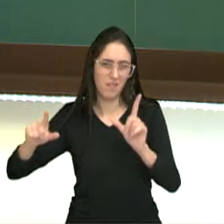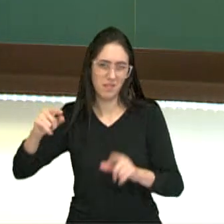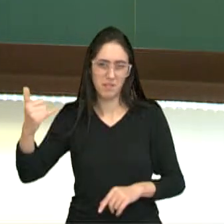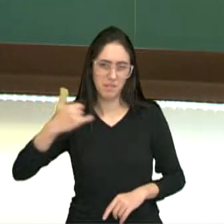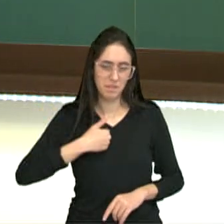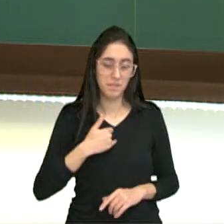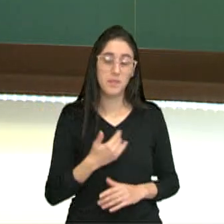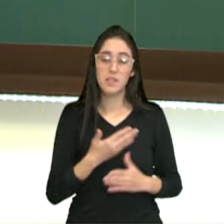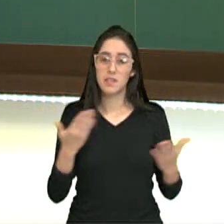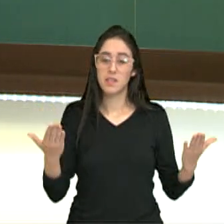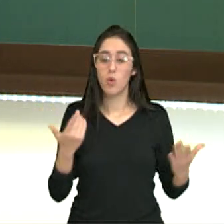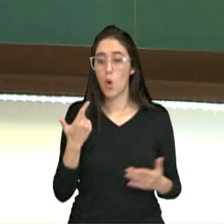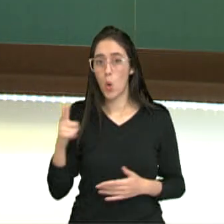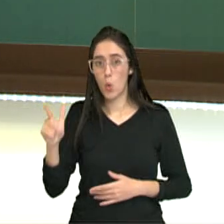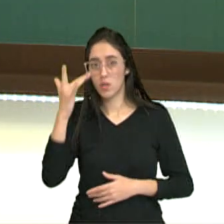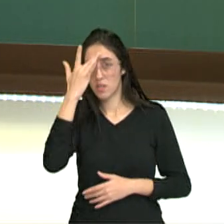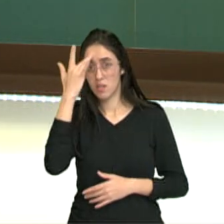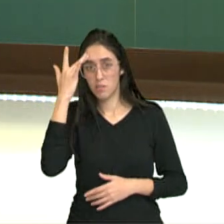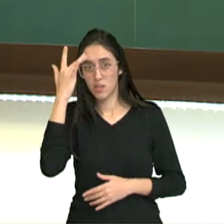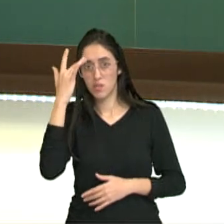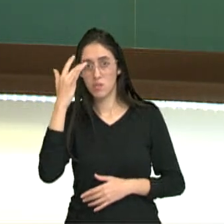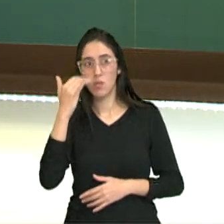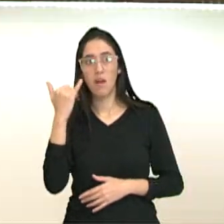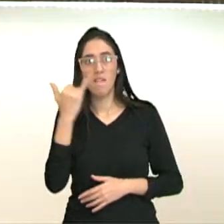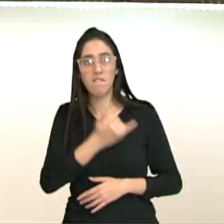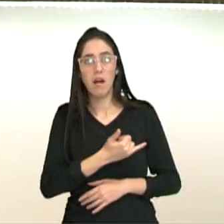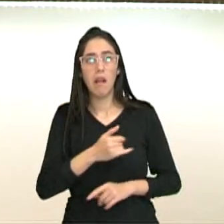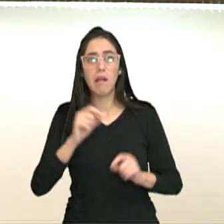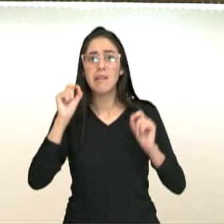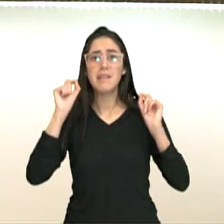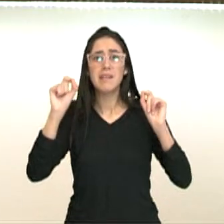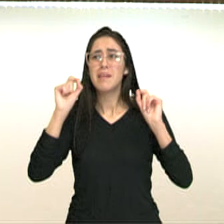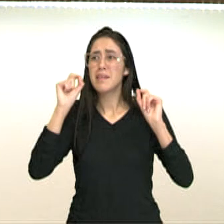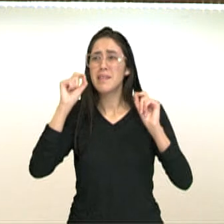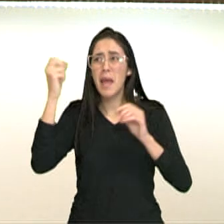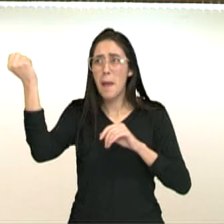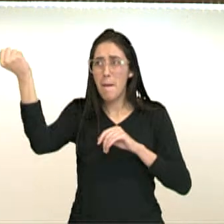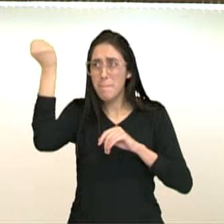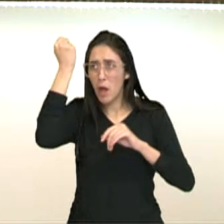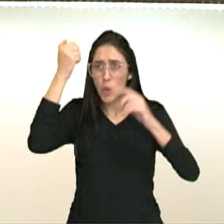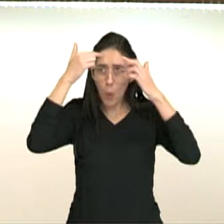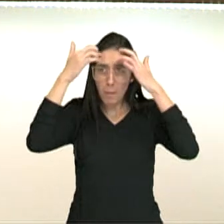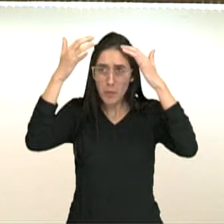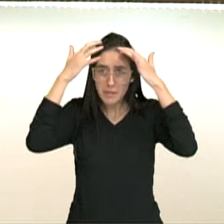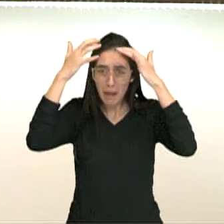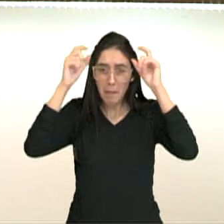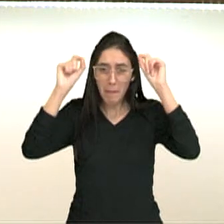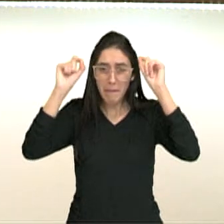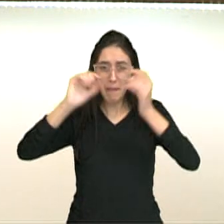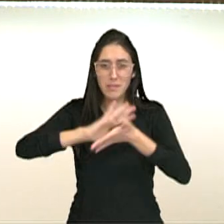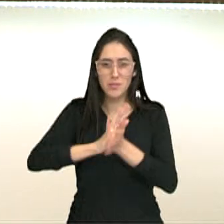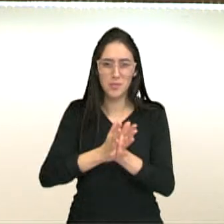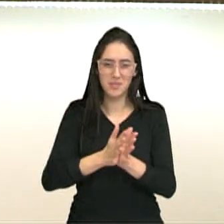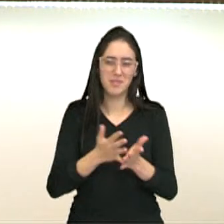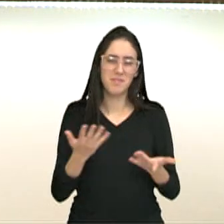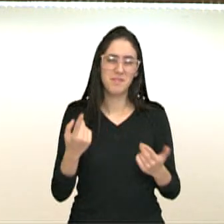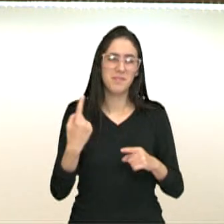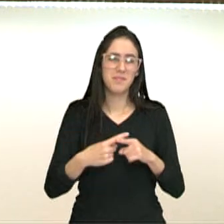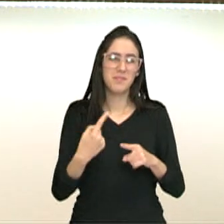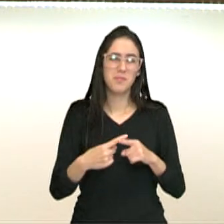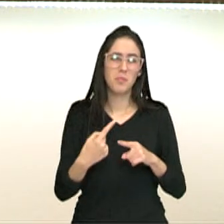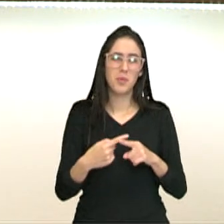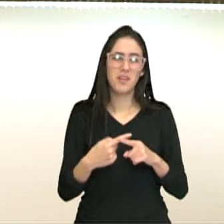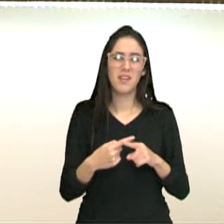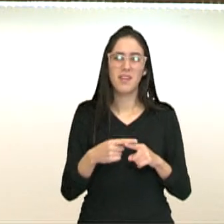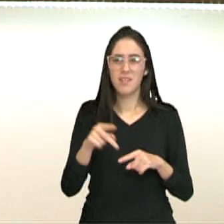que está do lado de cá diz, quem matou o meu cérebro? Ou seja, está tudo pronto. Então a própria interpretação